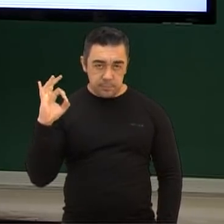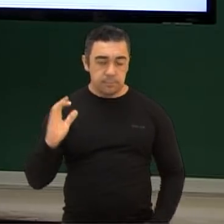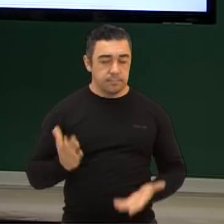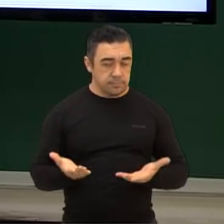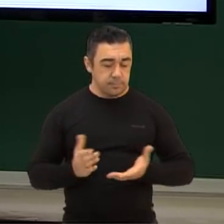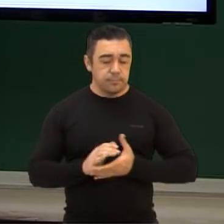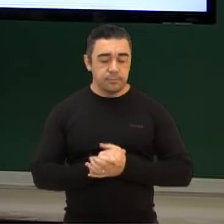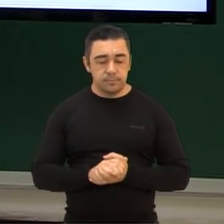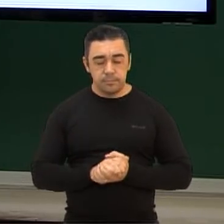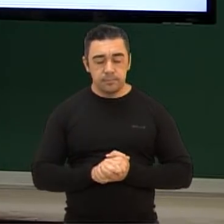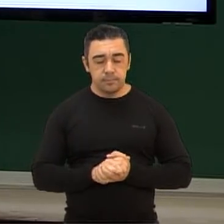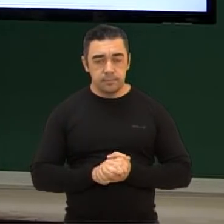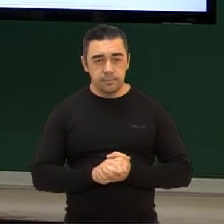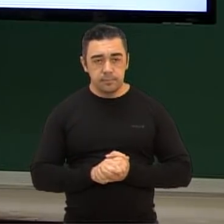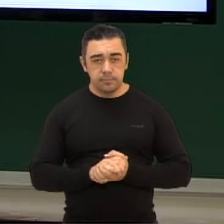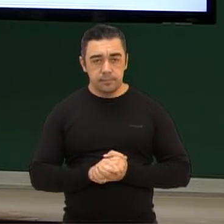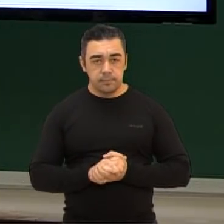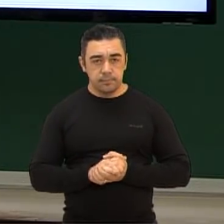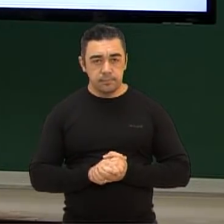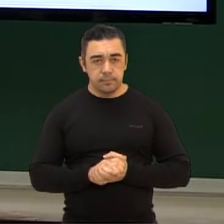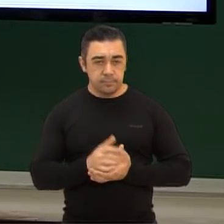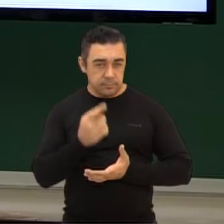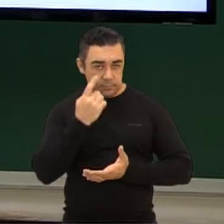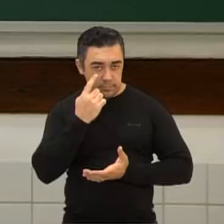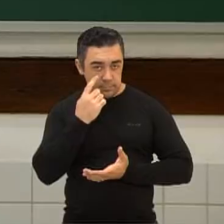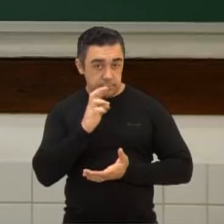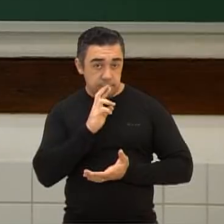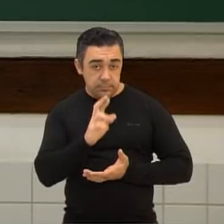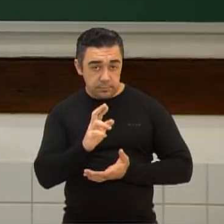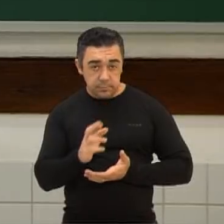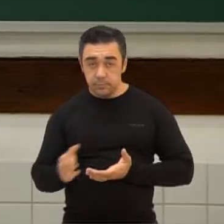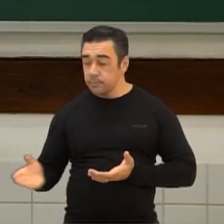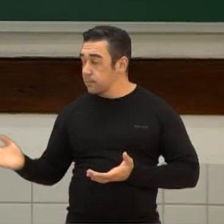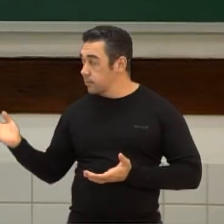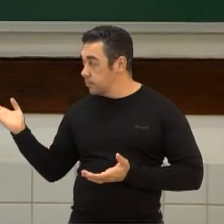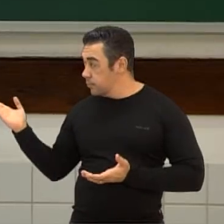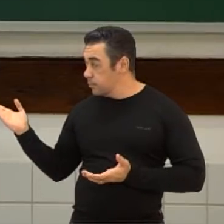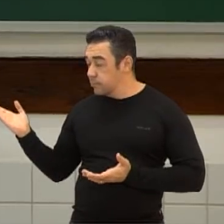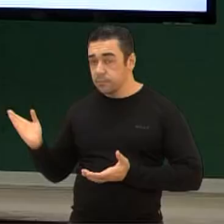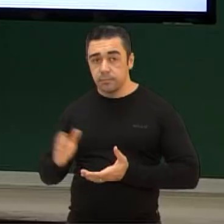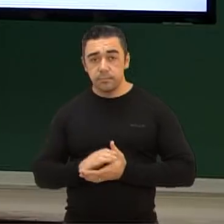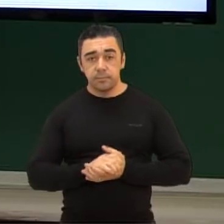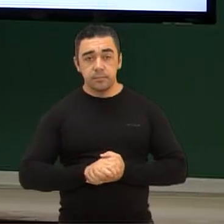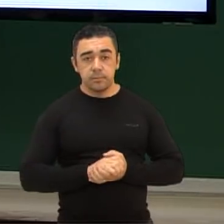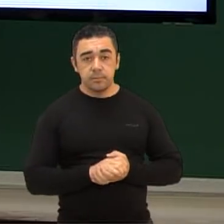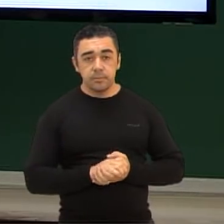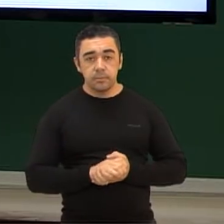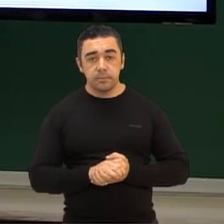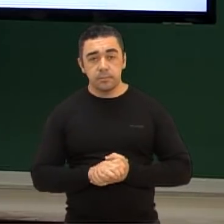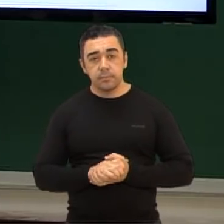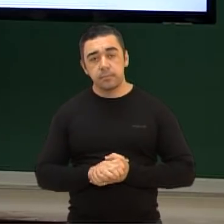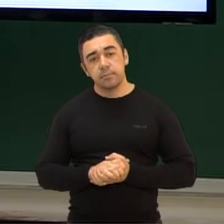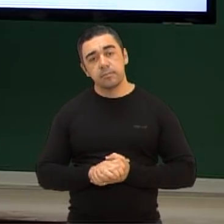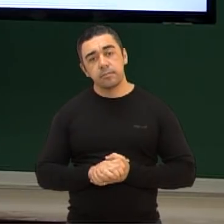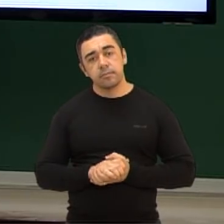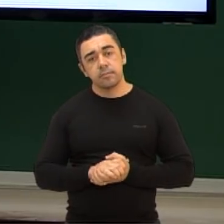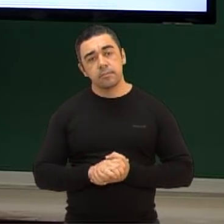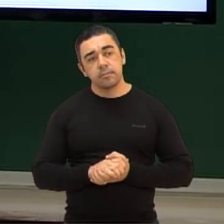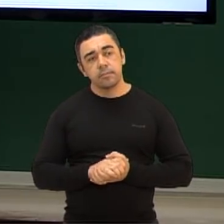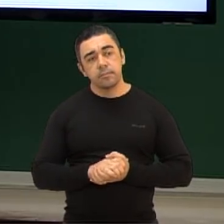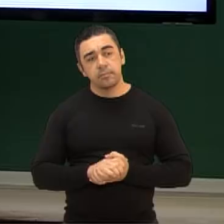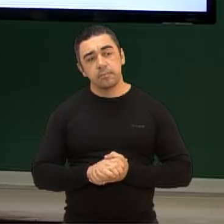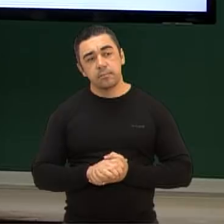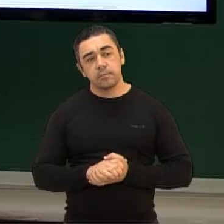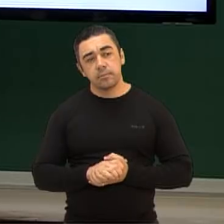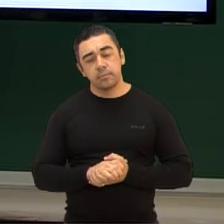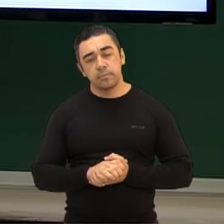ângulo de 90 graus, não é mesmo? Deixa a professora pegar aqui o passador, né? Então,